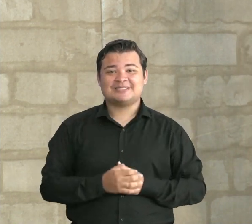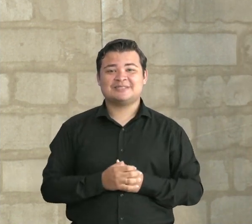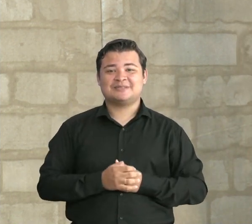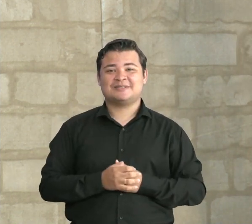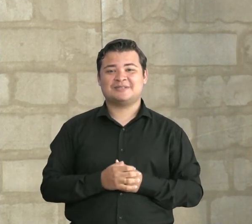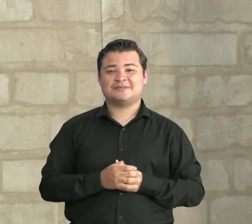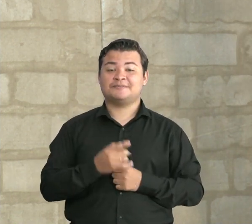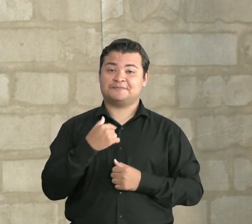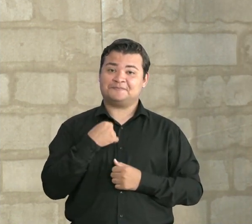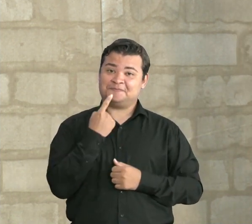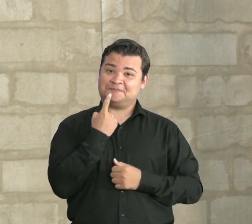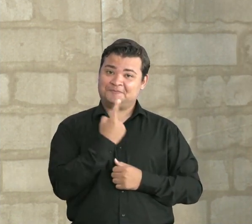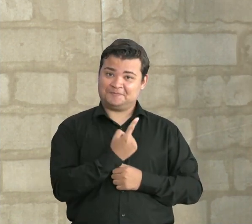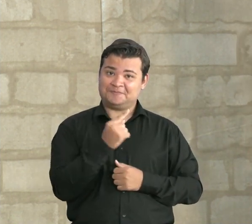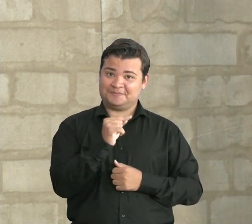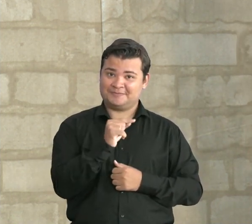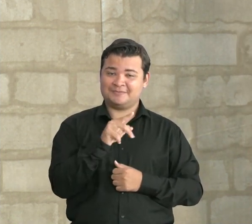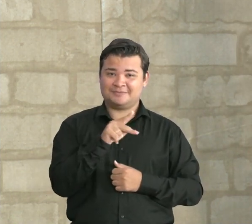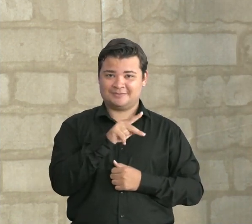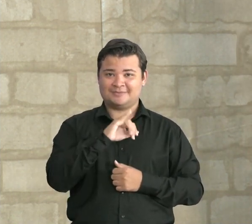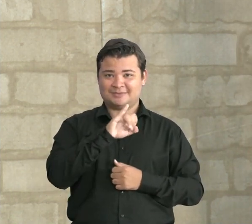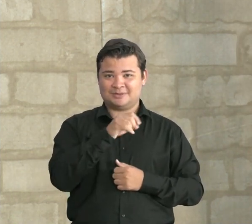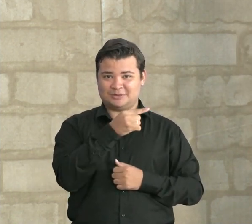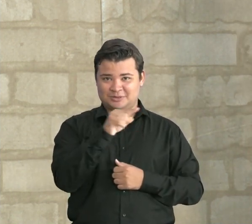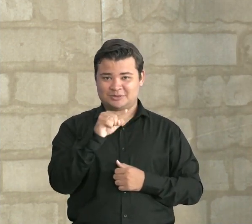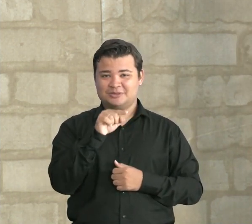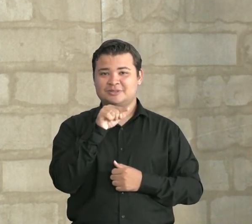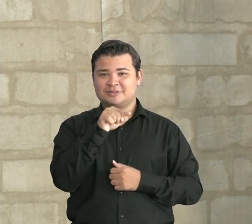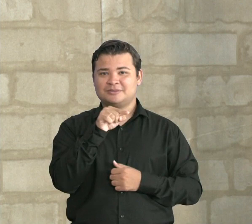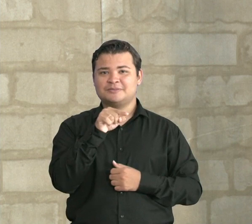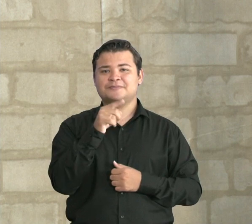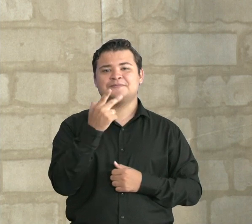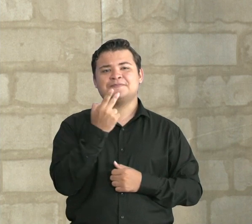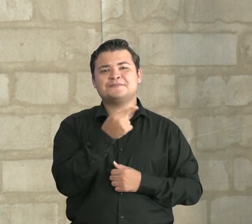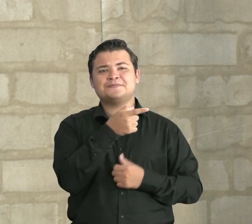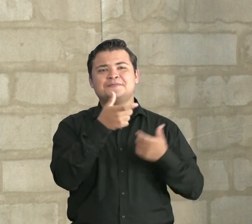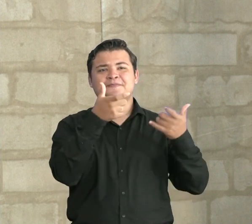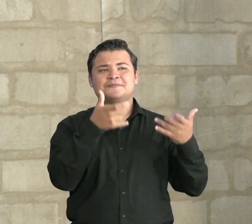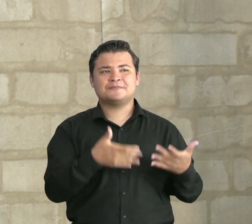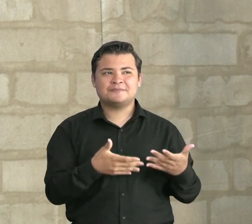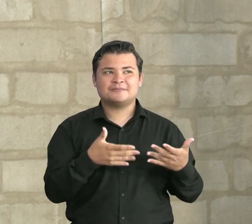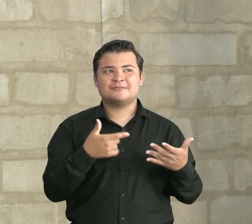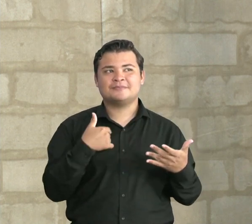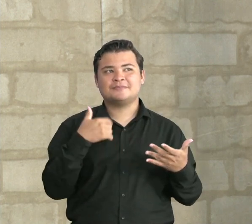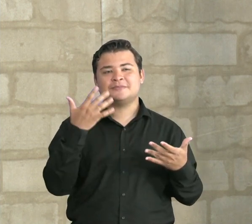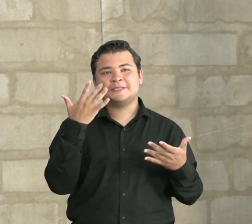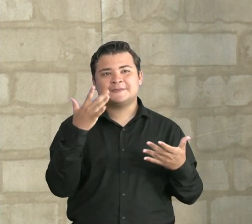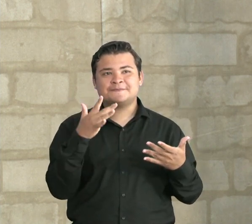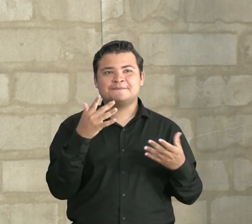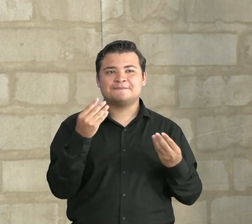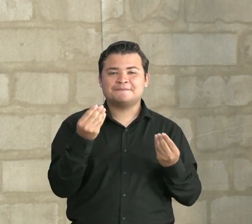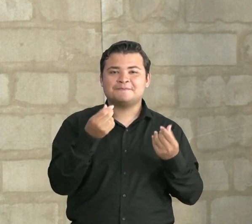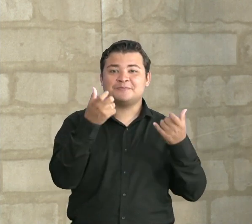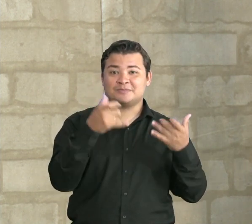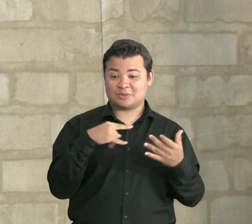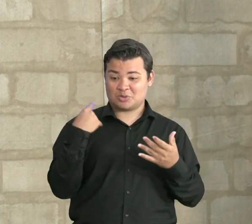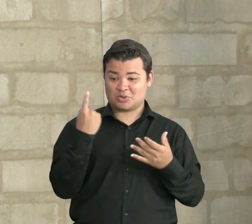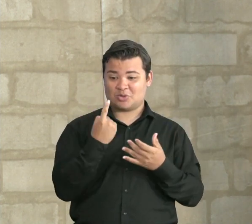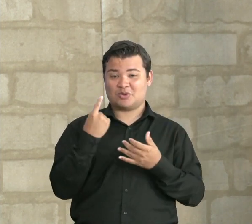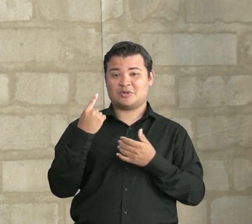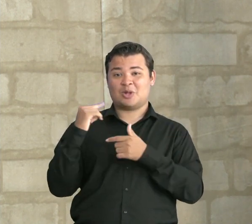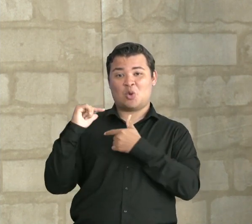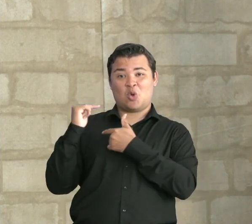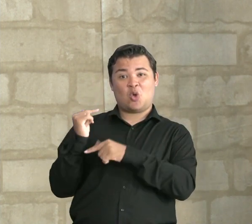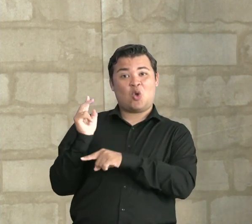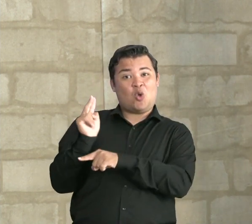eu vou dizer aqui do professor João, dessa fala dele, da questão, não sei se eu posso dizer que somos conservadores do ponto